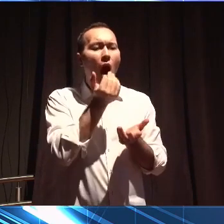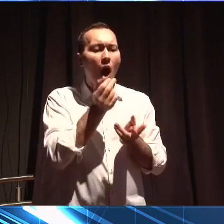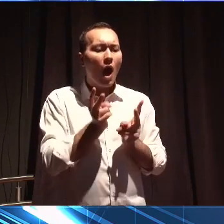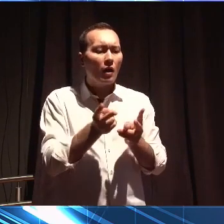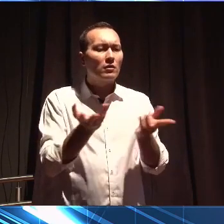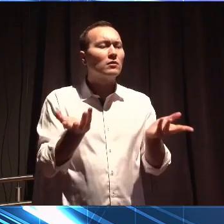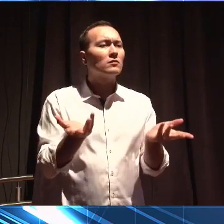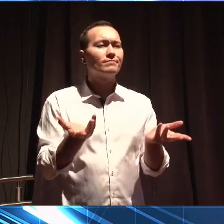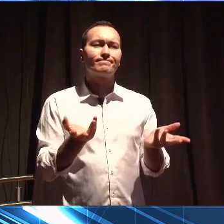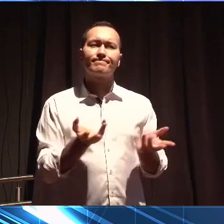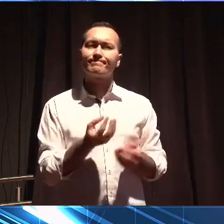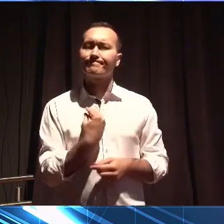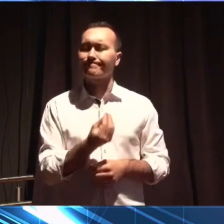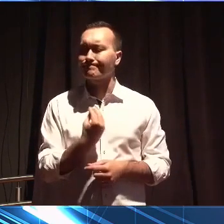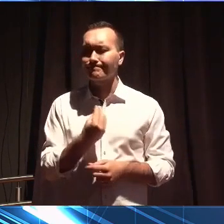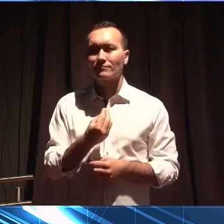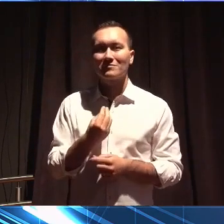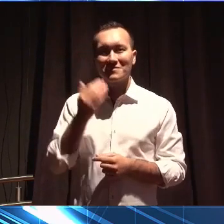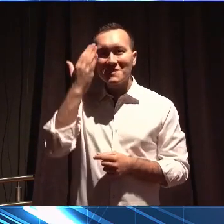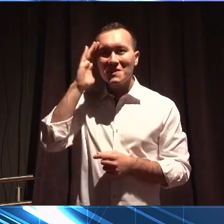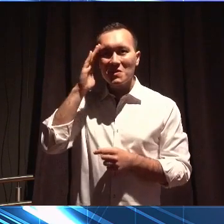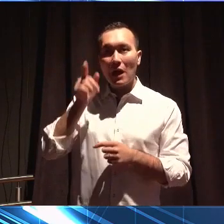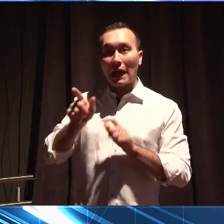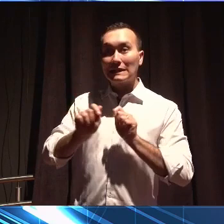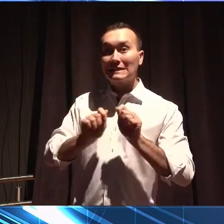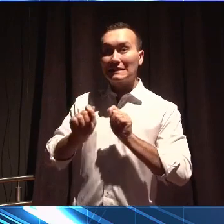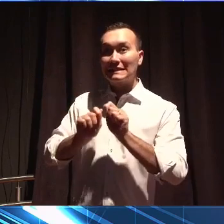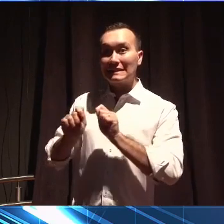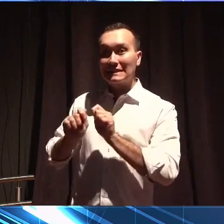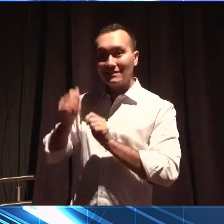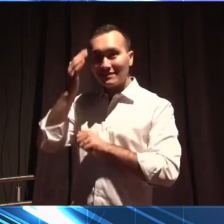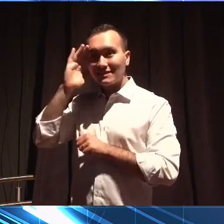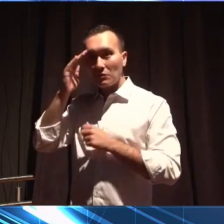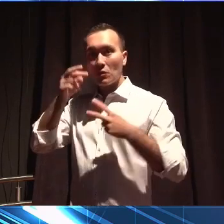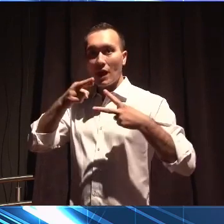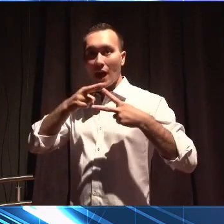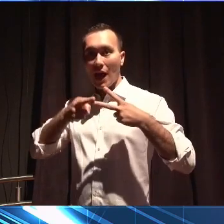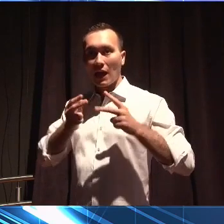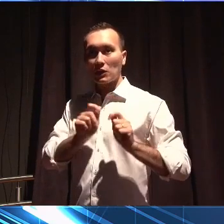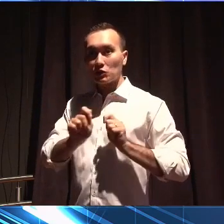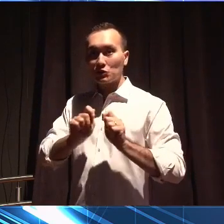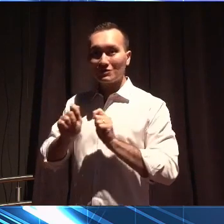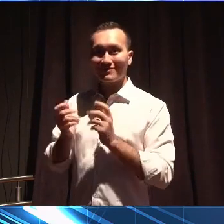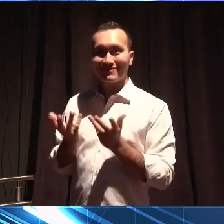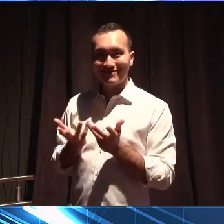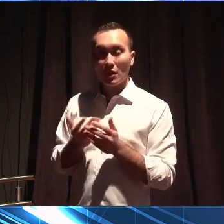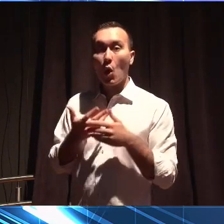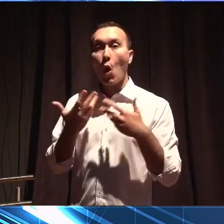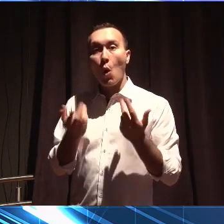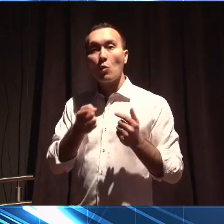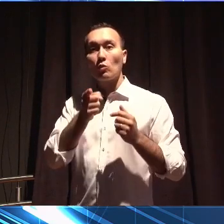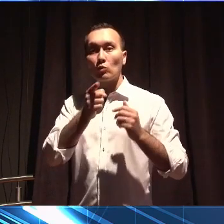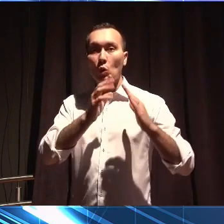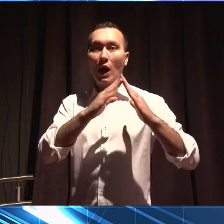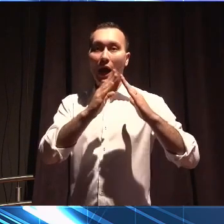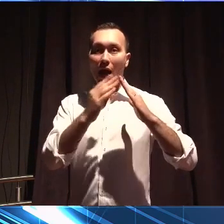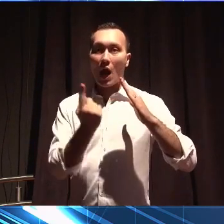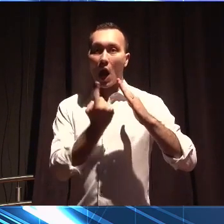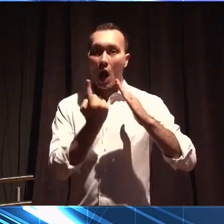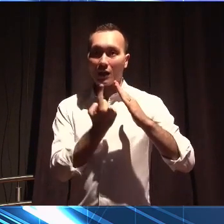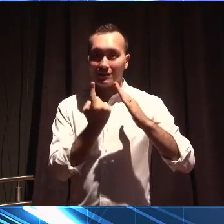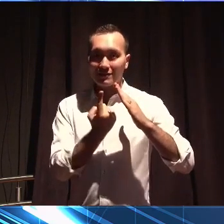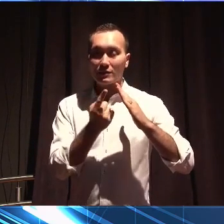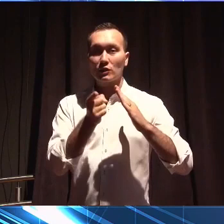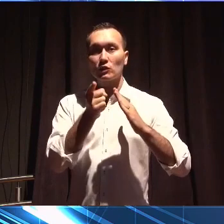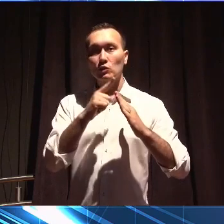pô, vocês estão muito bem, vocês são filhos exemplares. Ou então, se você estiver morando sozinha, com certeza você está fazendo seu próprio FinOps, porque quando a gente está pagando a fatura, a